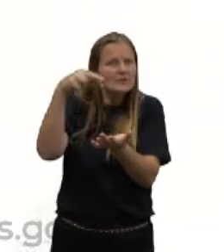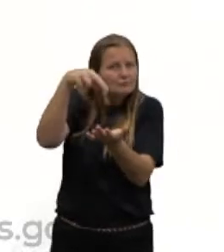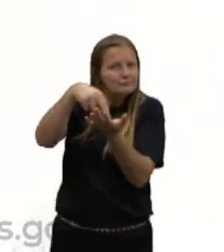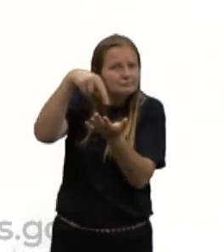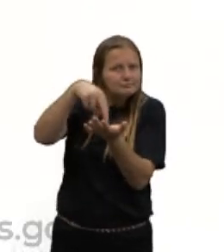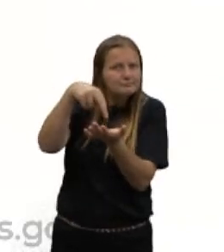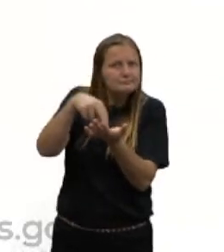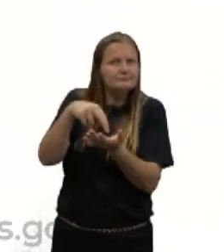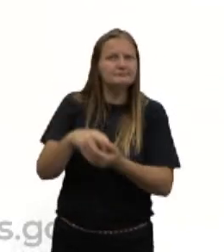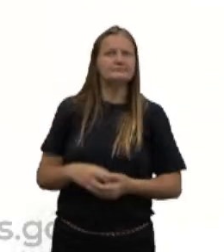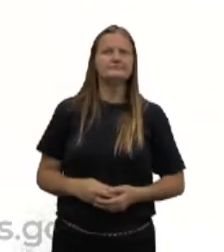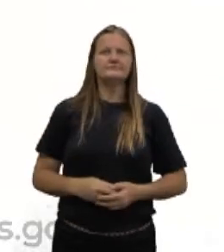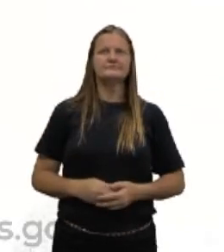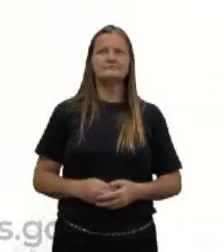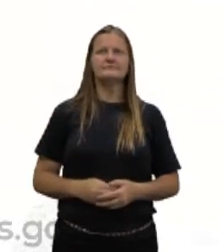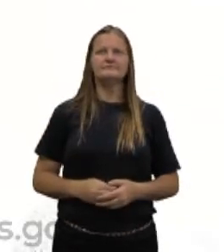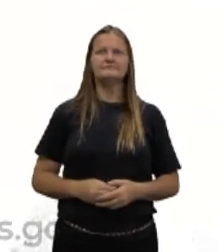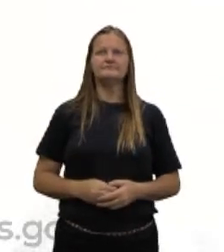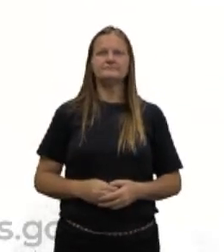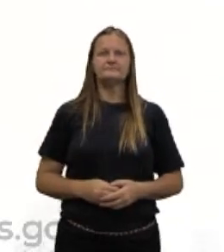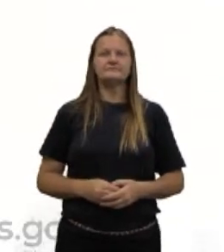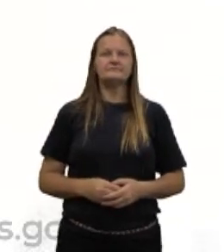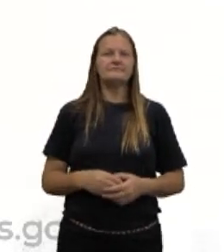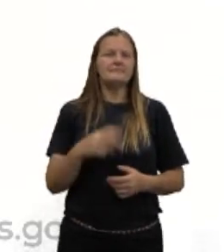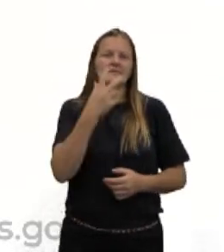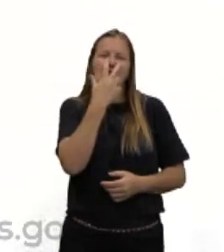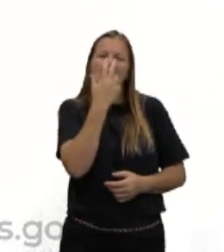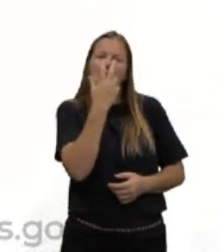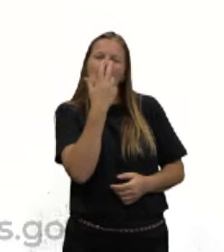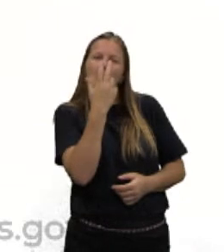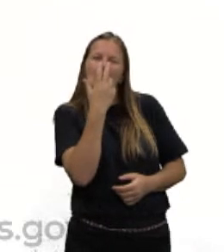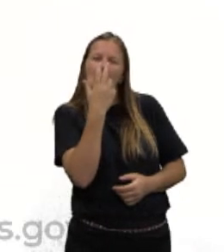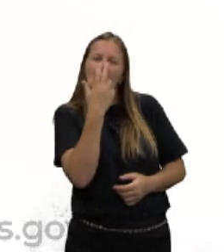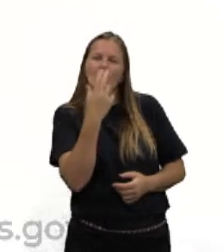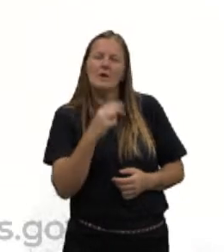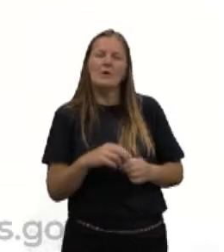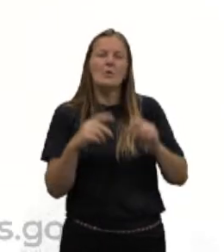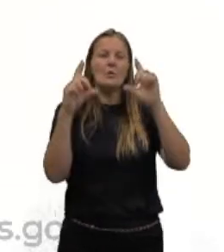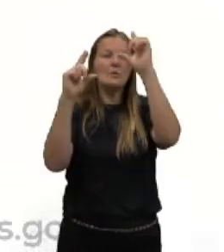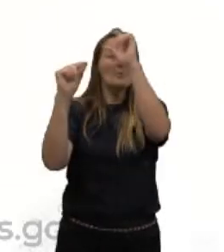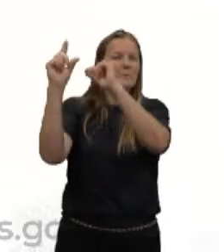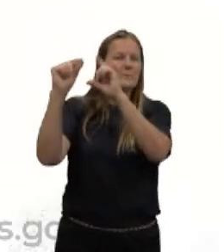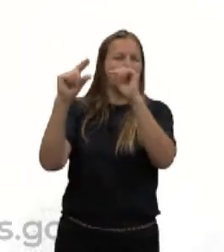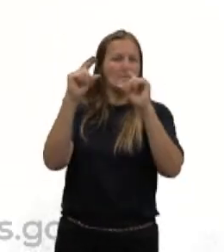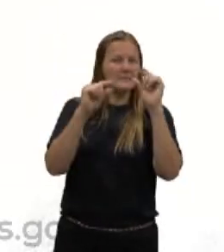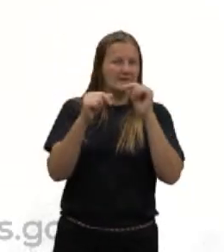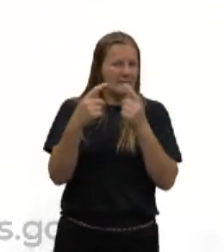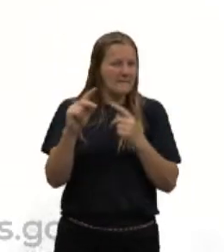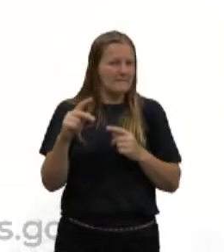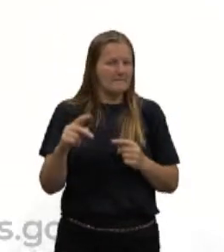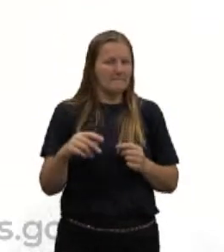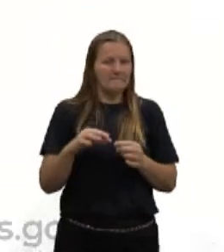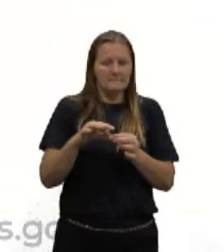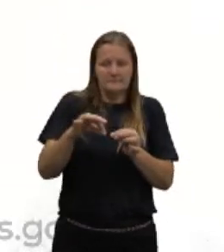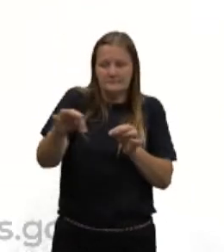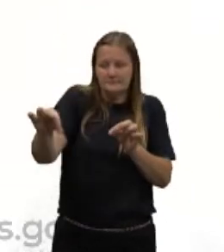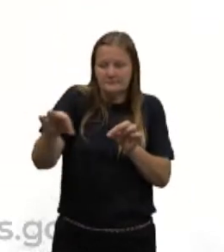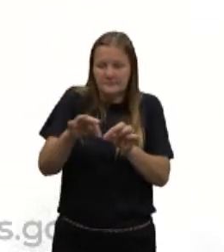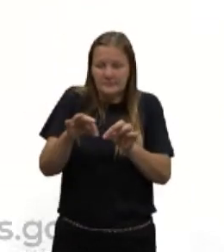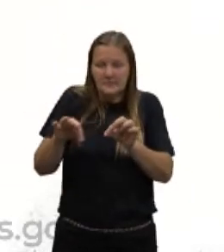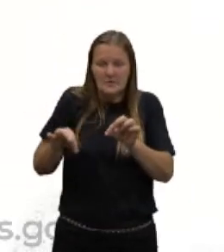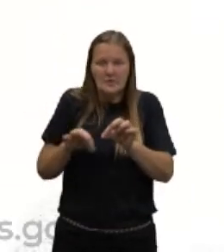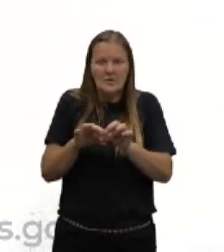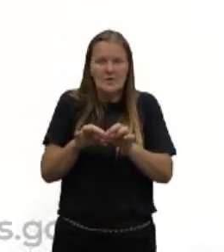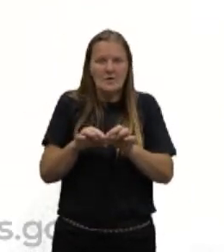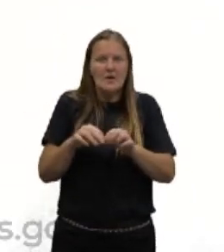tipo um... Não é uma estrela, assim, mas é um... Mas ele construiu mesmo, gente, em tamanho real, assim, e colocava